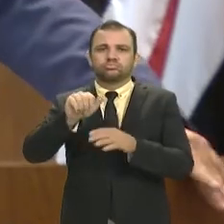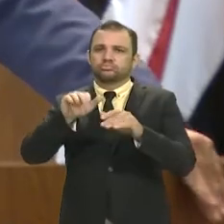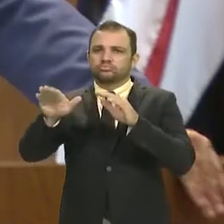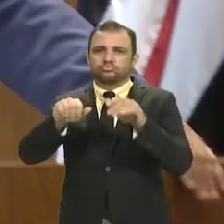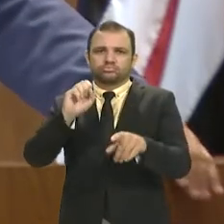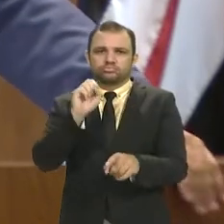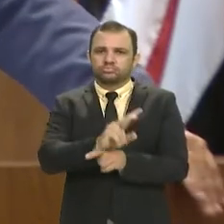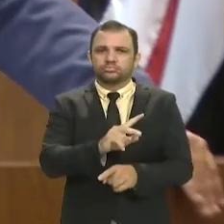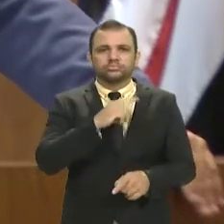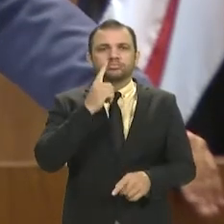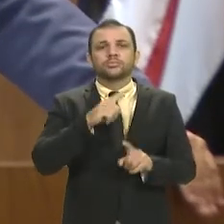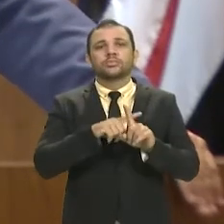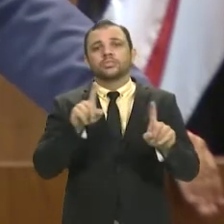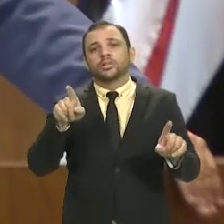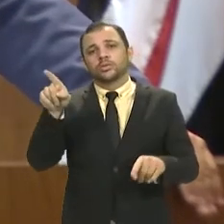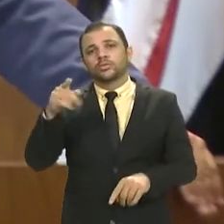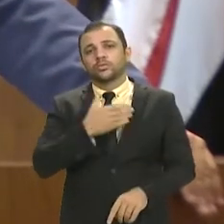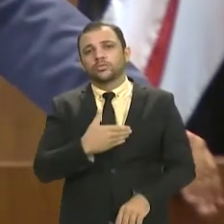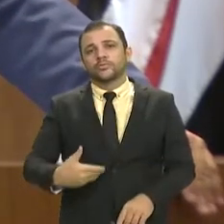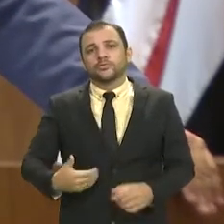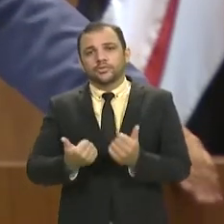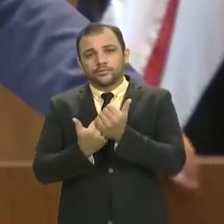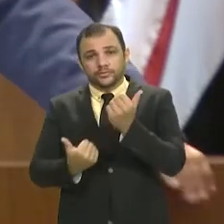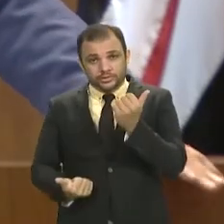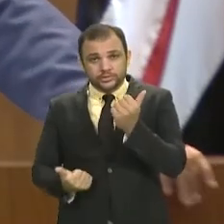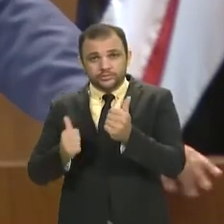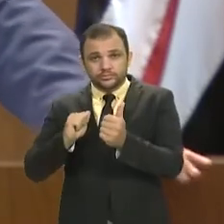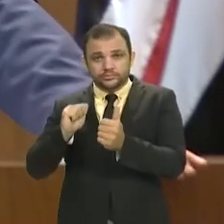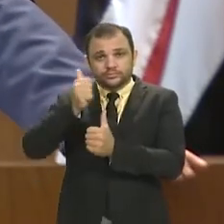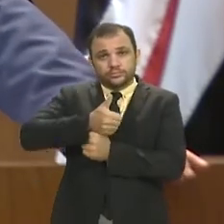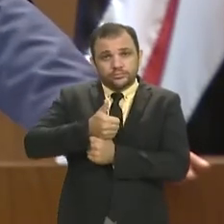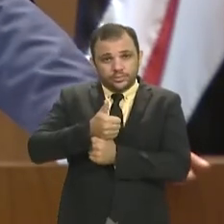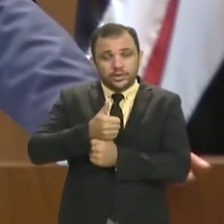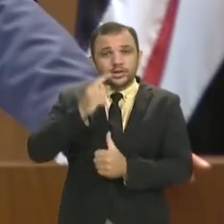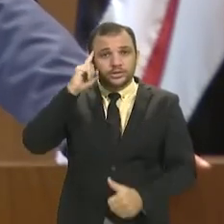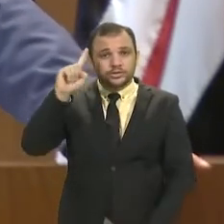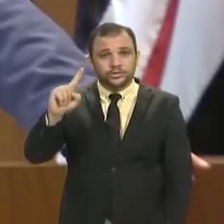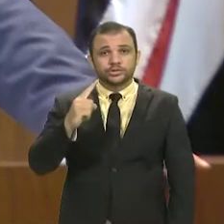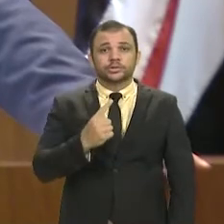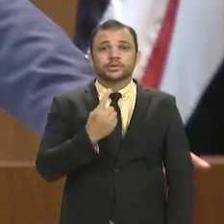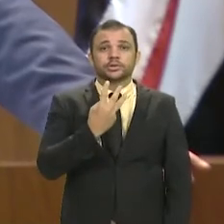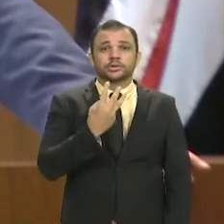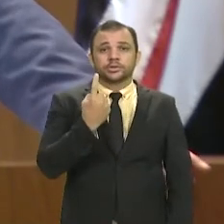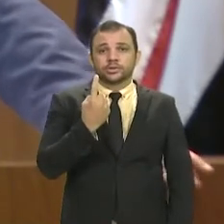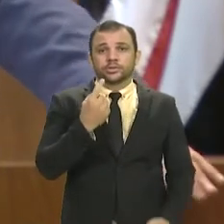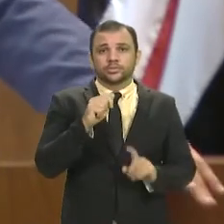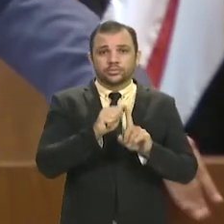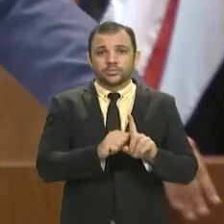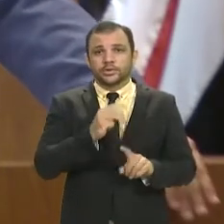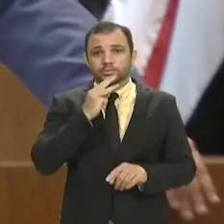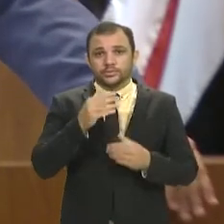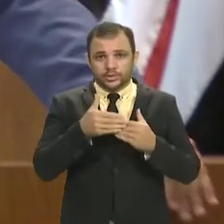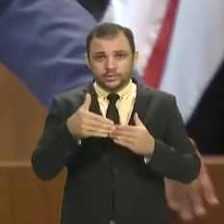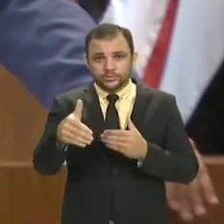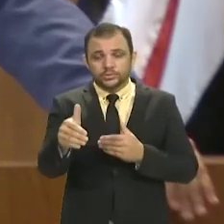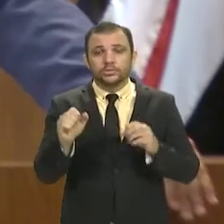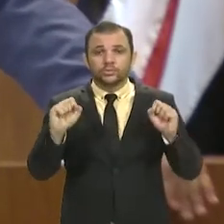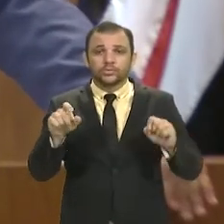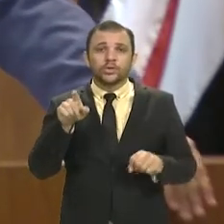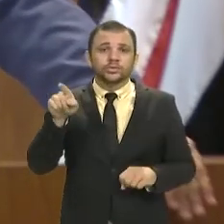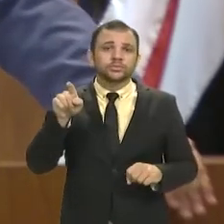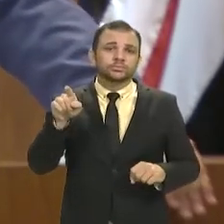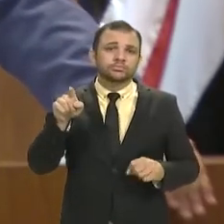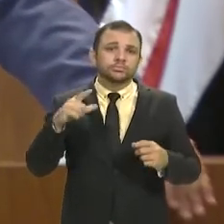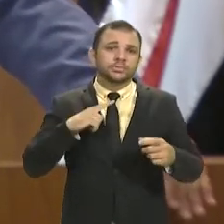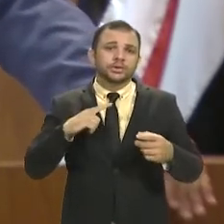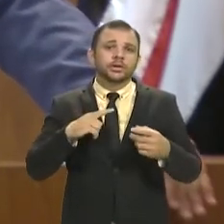mas o governador, que é vice-governador, que vai assumir a partir do dia 31 de março, que possa ter a